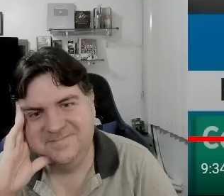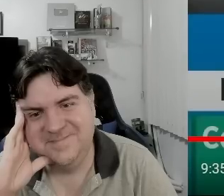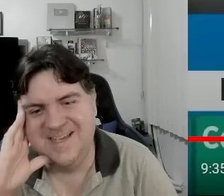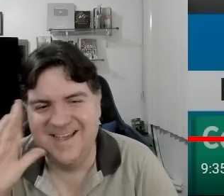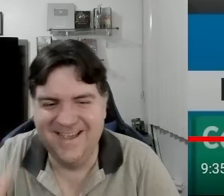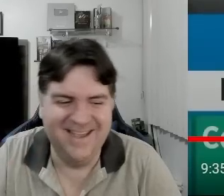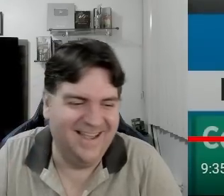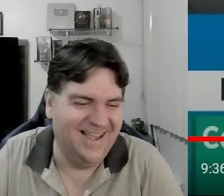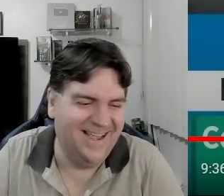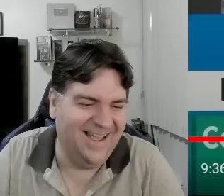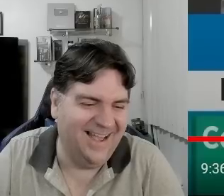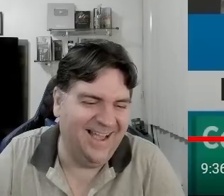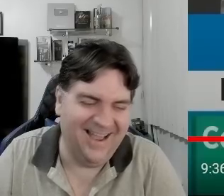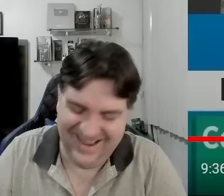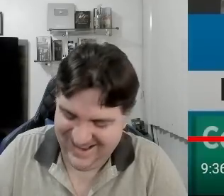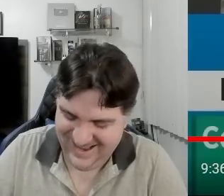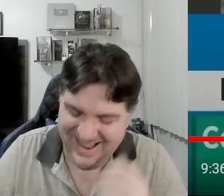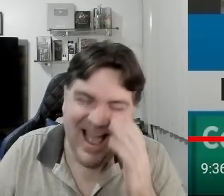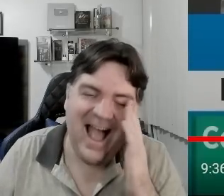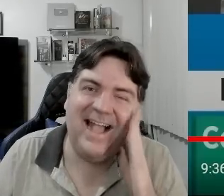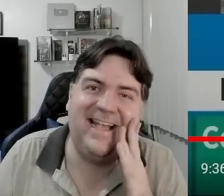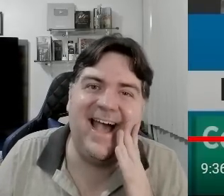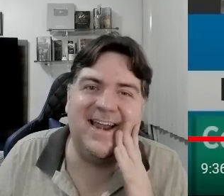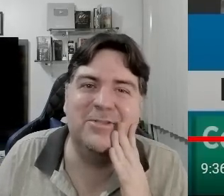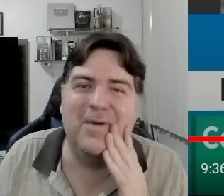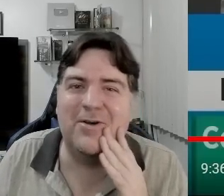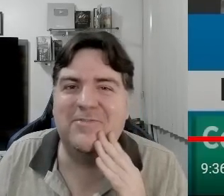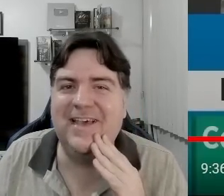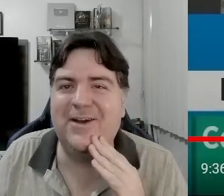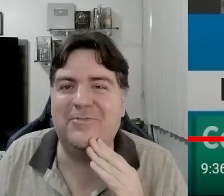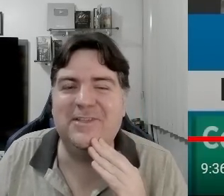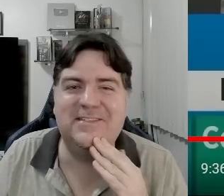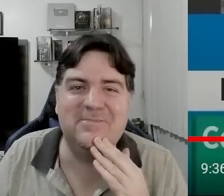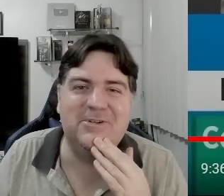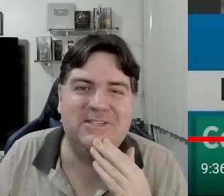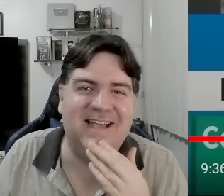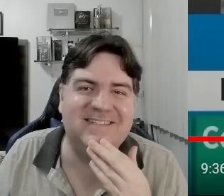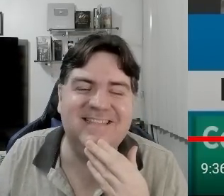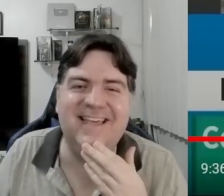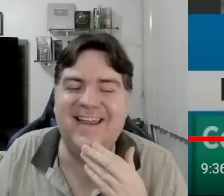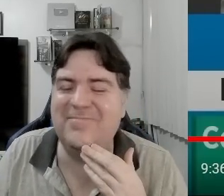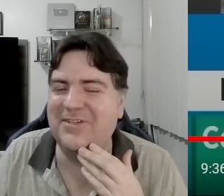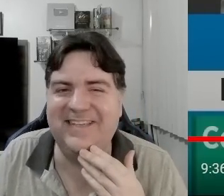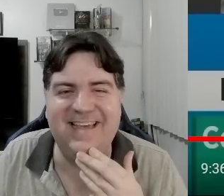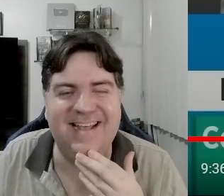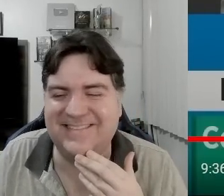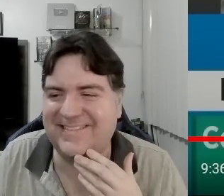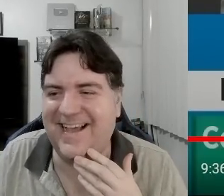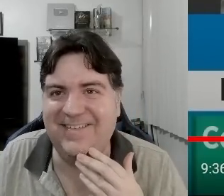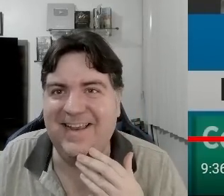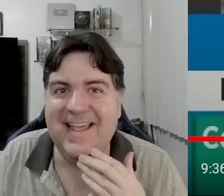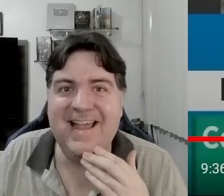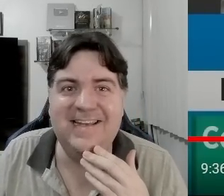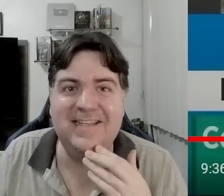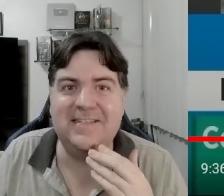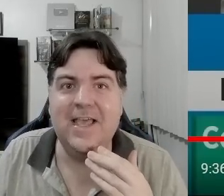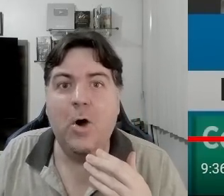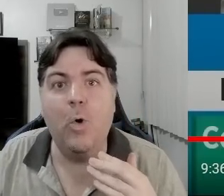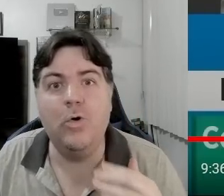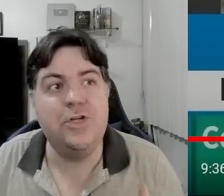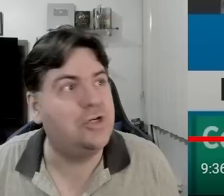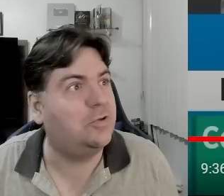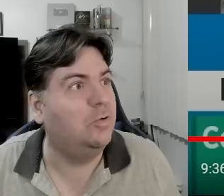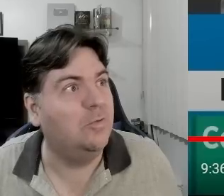próximos a Foz do Iguaçu? A cara do Mauro Vieira ouvindo esse monte de asneira é muito engraçada. Ele dizendo